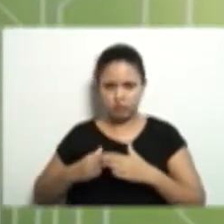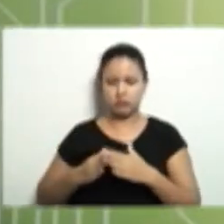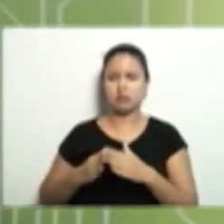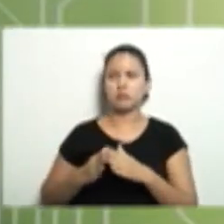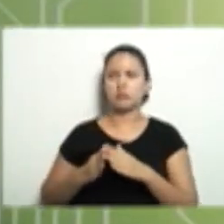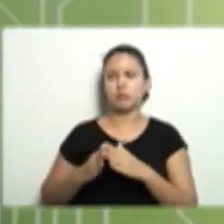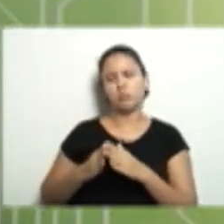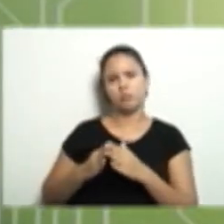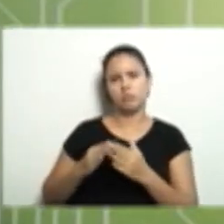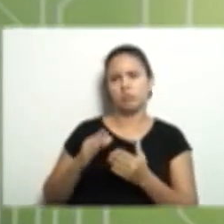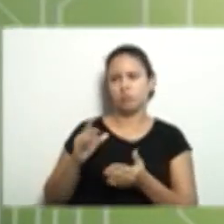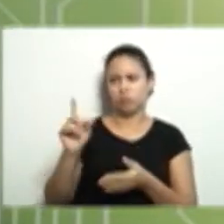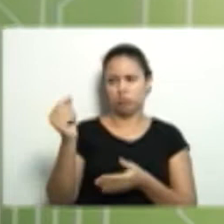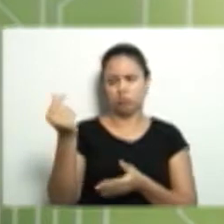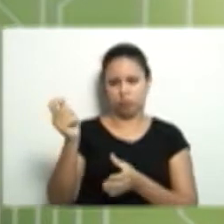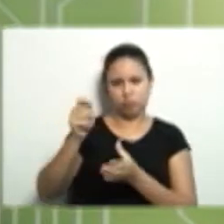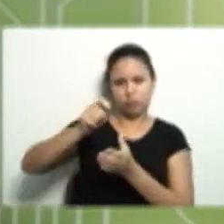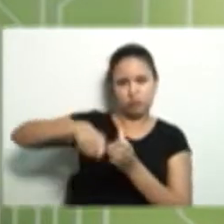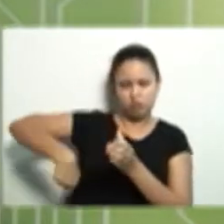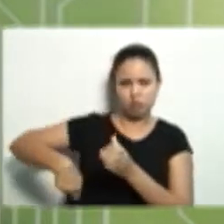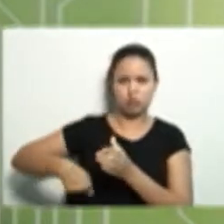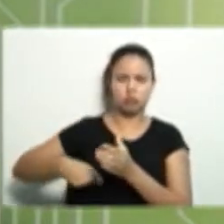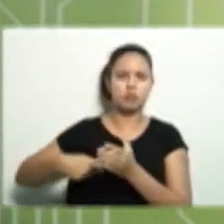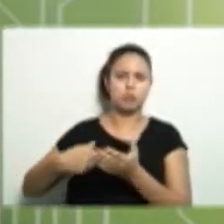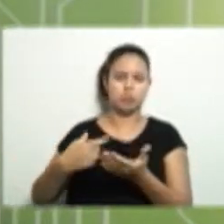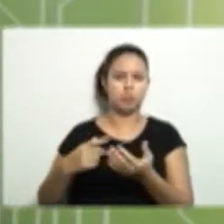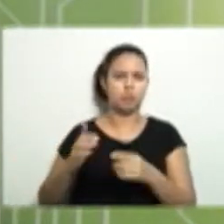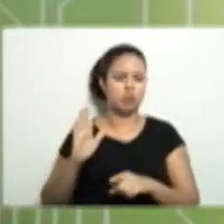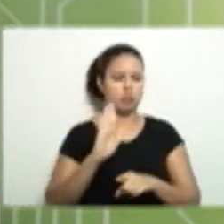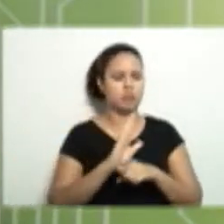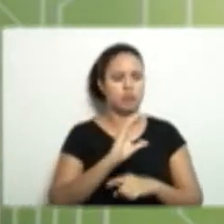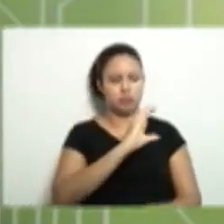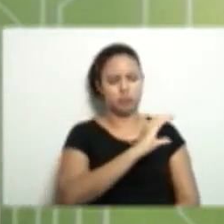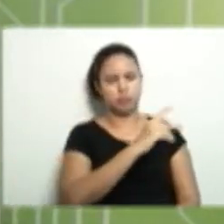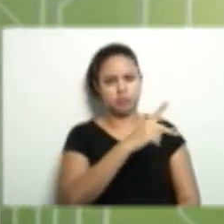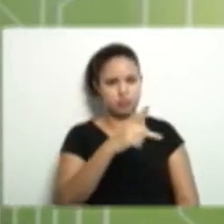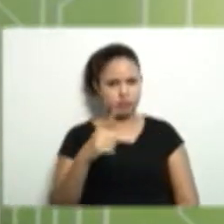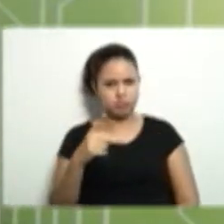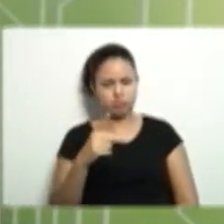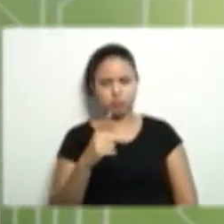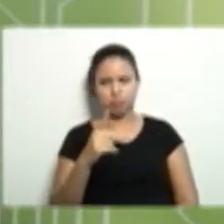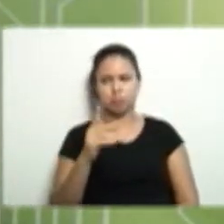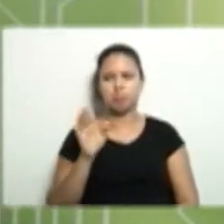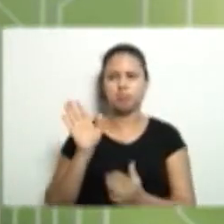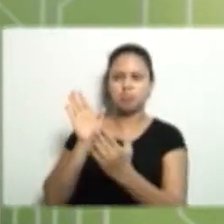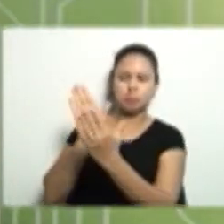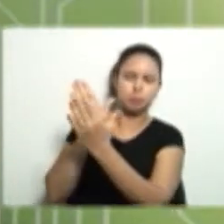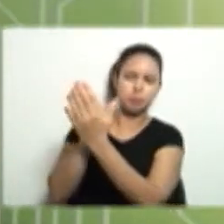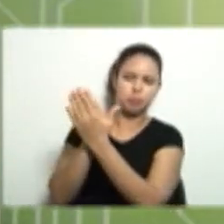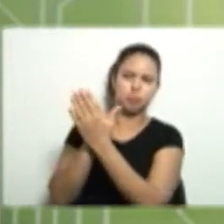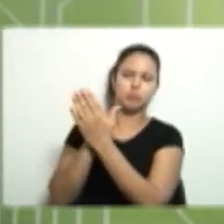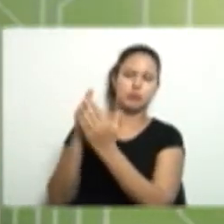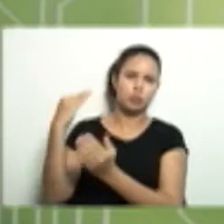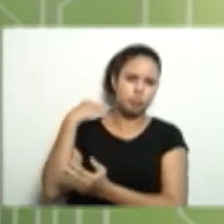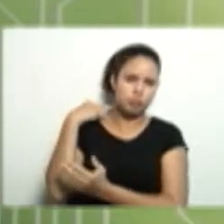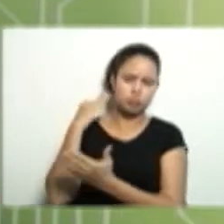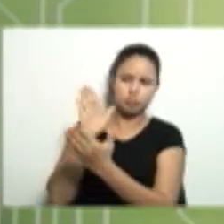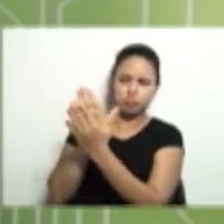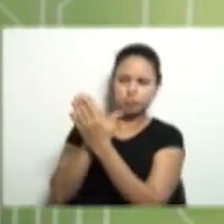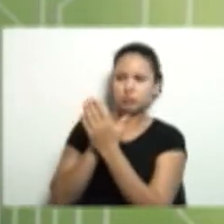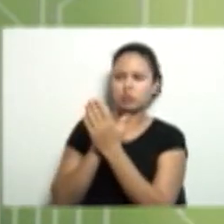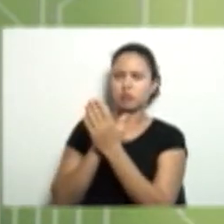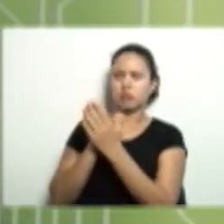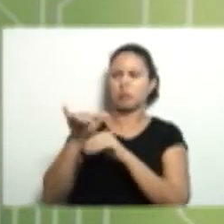alguma linha de crédito que vai ser especial para você. E você consegue talvez conversar com o seu gerente, conseguir adaptar